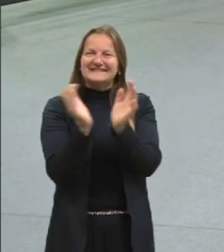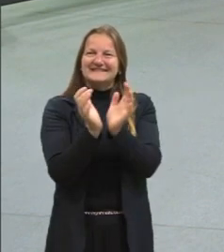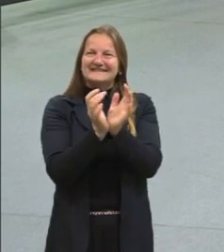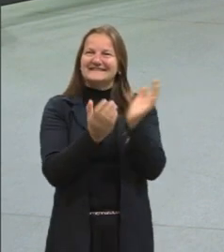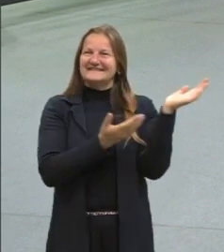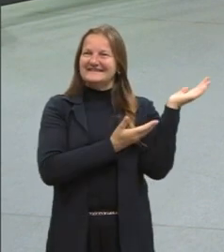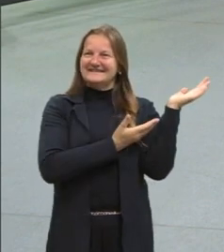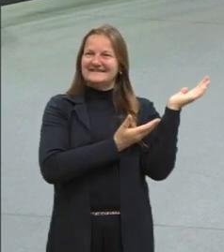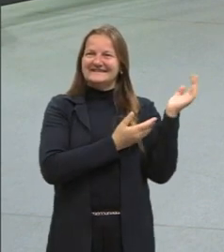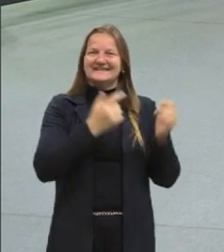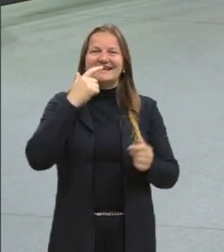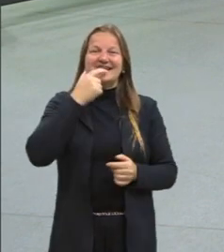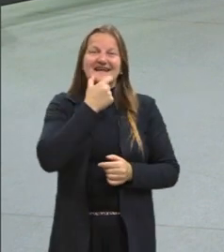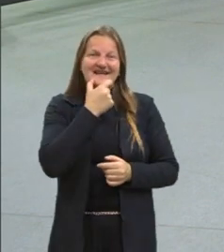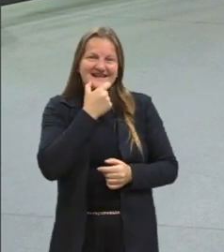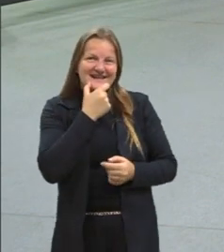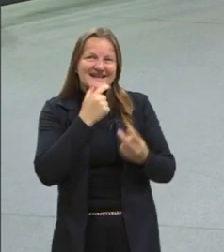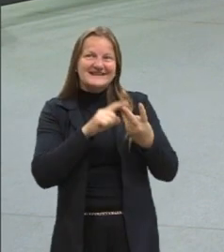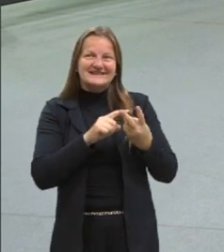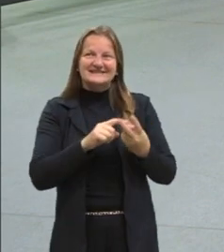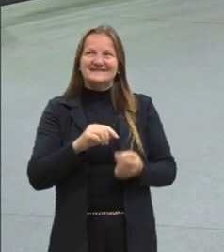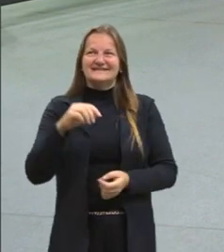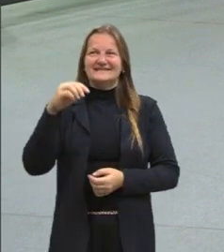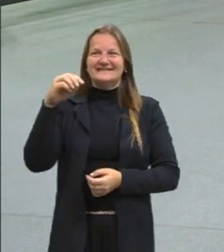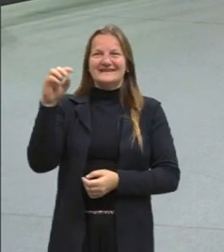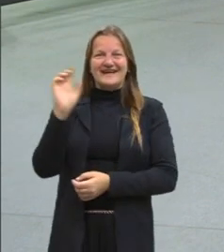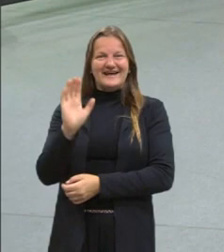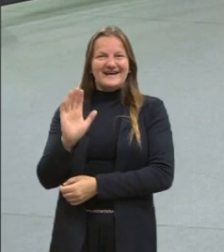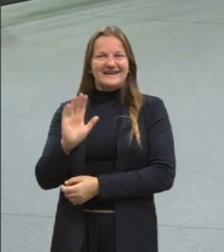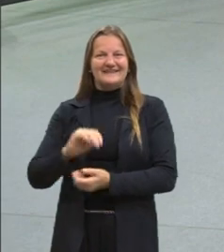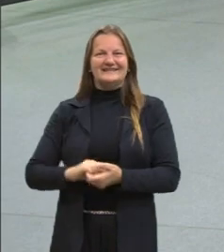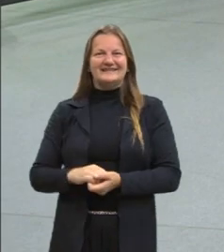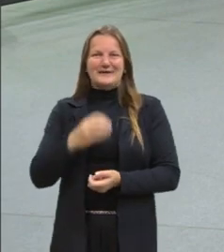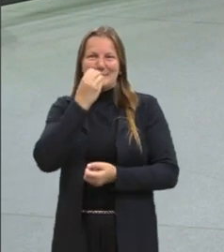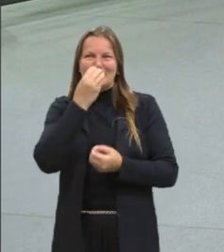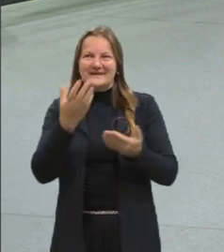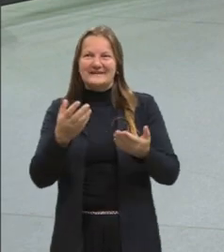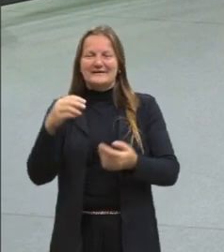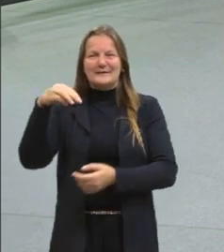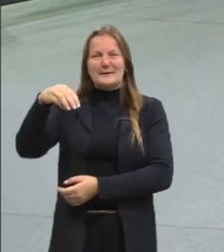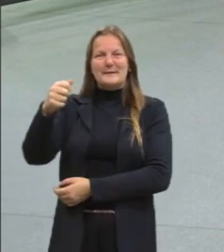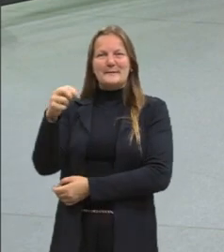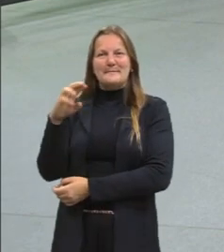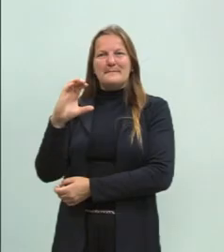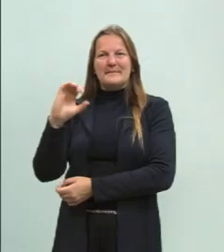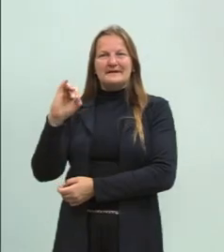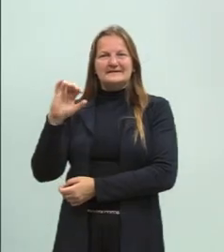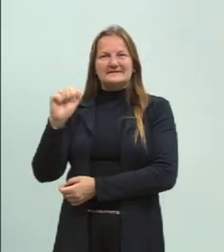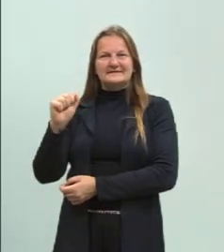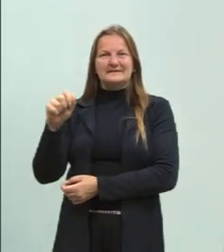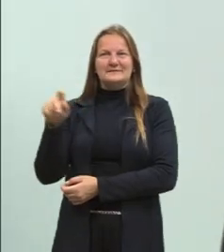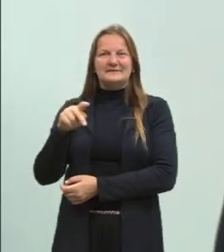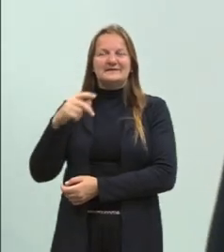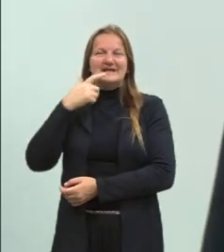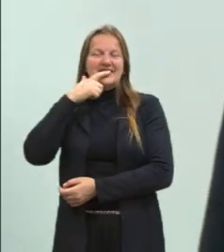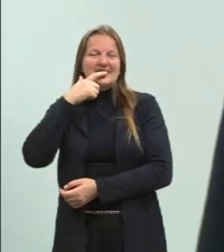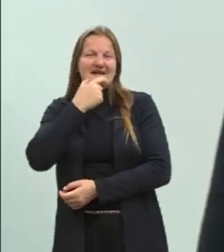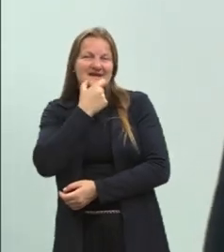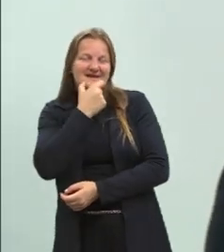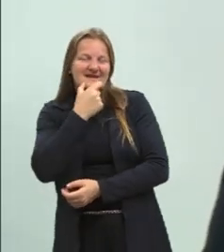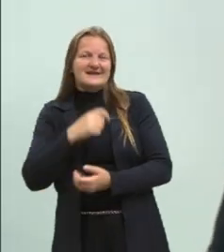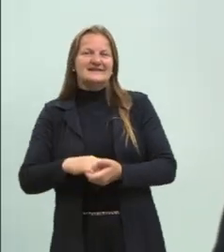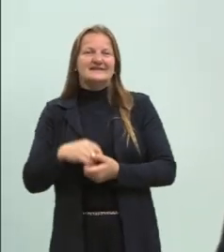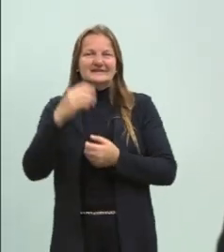colega de língua inglesa tudo bem meu nome é Márcia Sou professora de língua inglesa